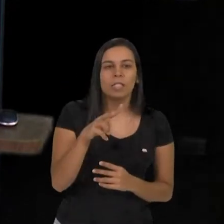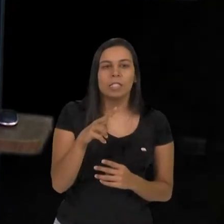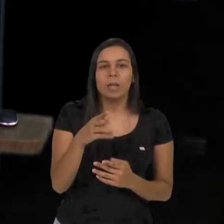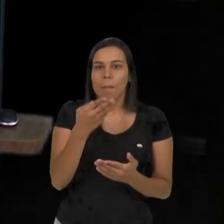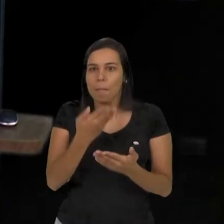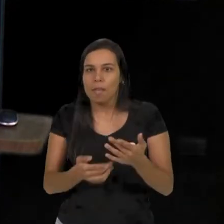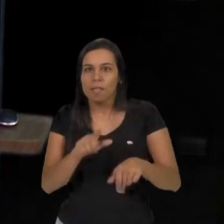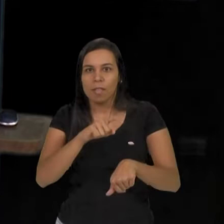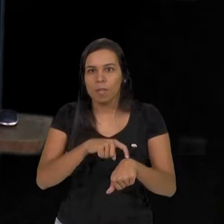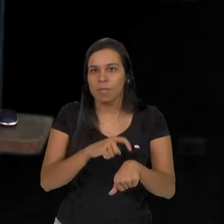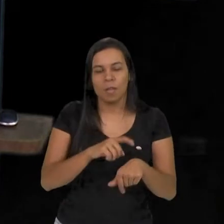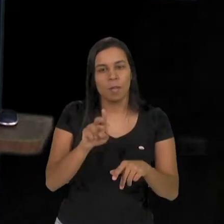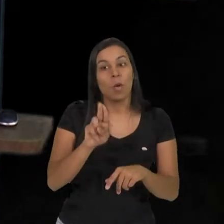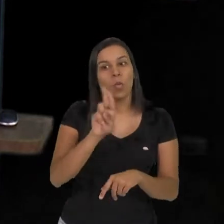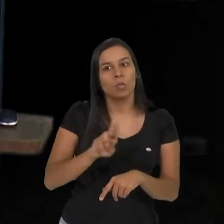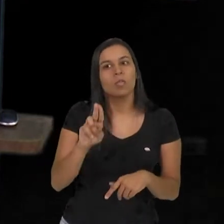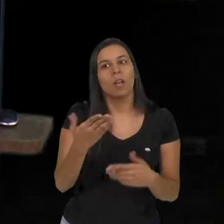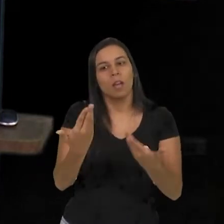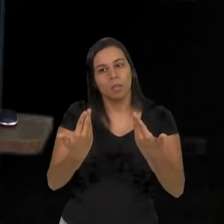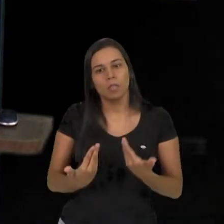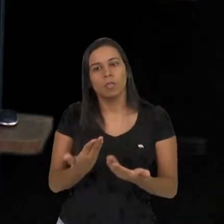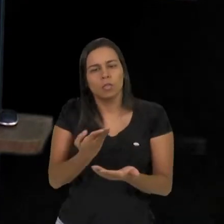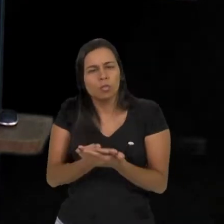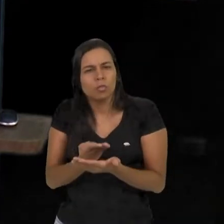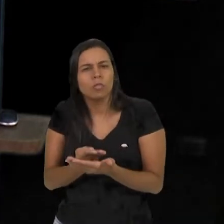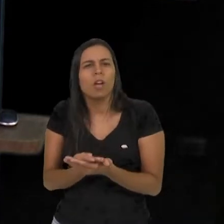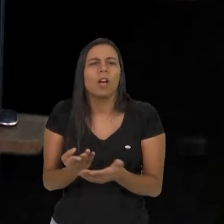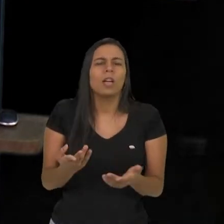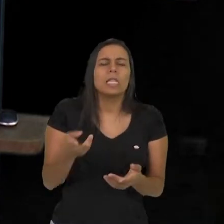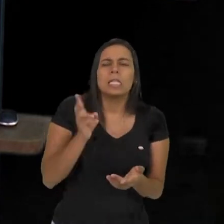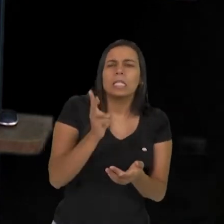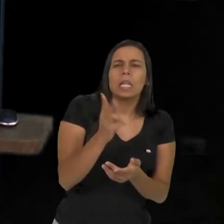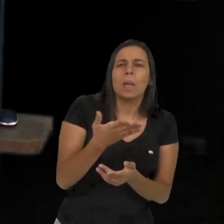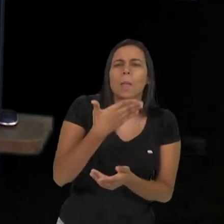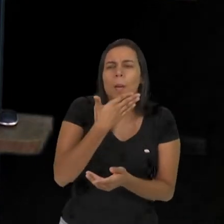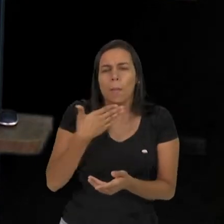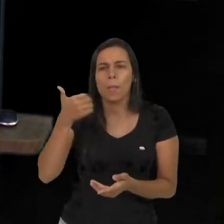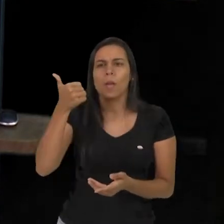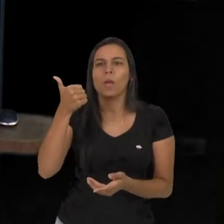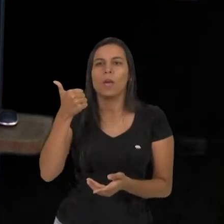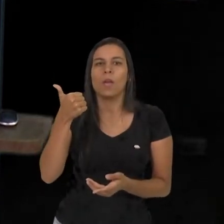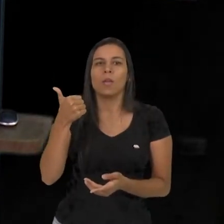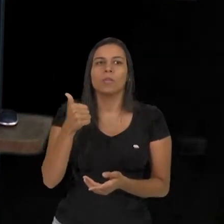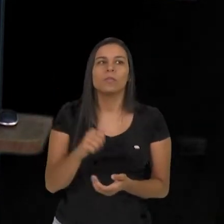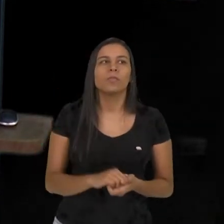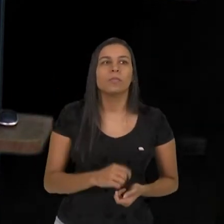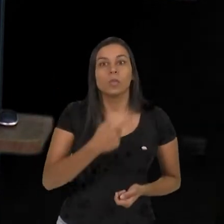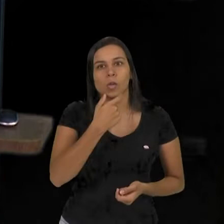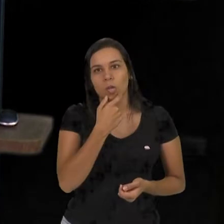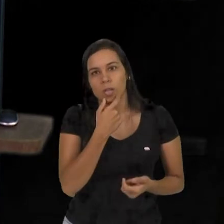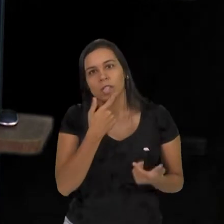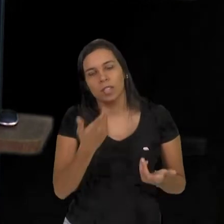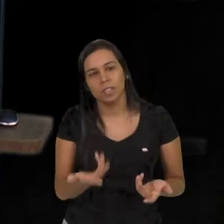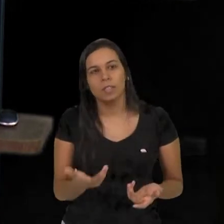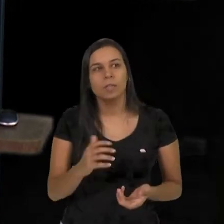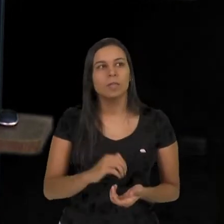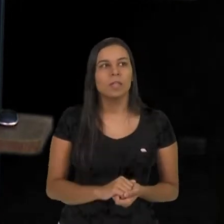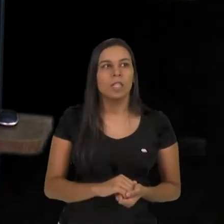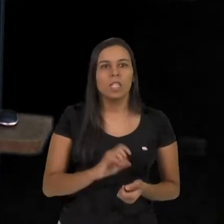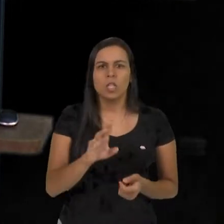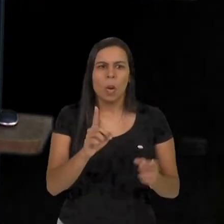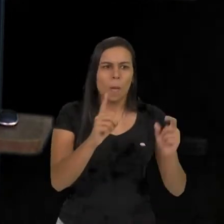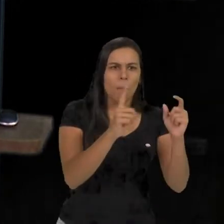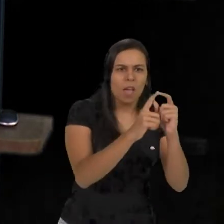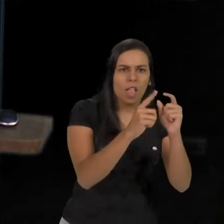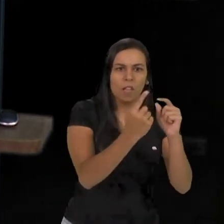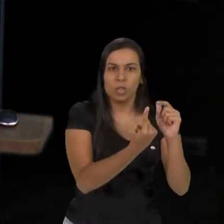esse tempo a nosso favor, trabalhando sempre, sempre para melhorar o nosso vocabulário de inglês. Lembrando que não necessariamente palavras isoladas, mas